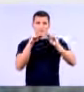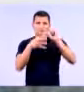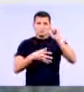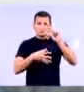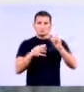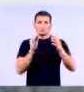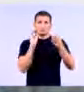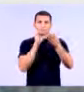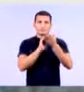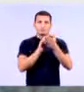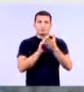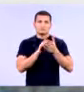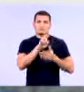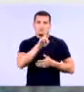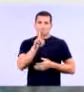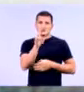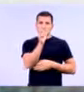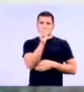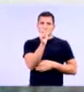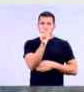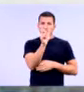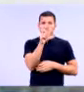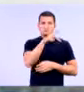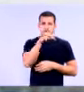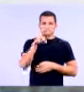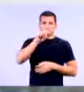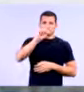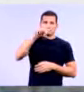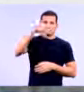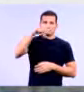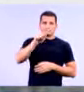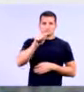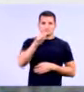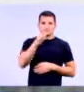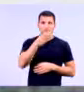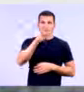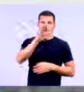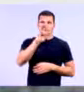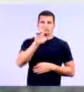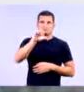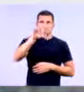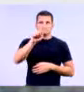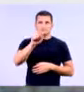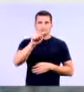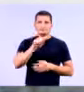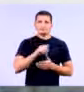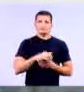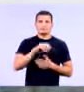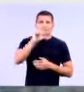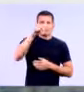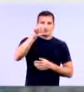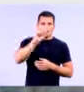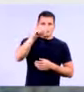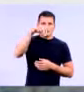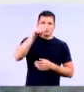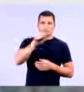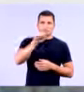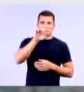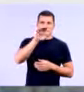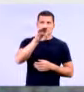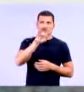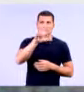vou colocar aqui o nome da professora Anabela. Eu quero pesquisar Anabela somente no